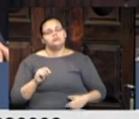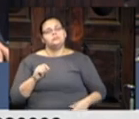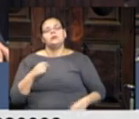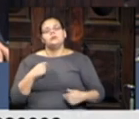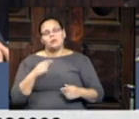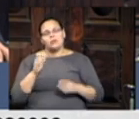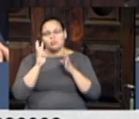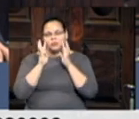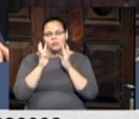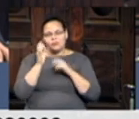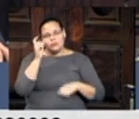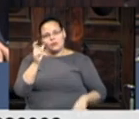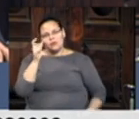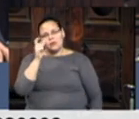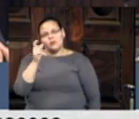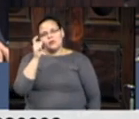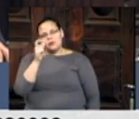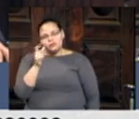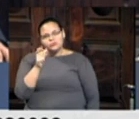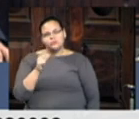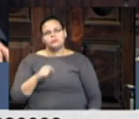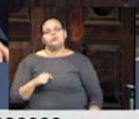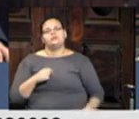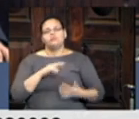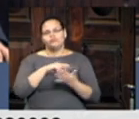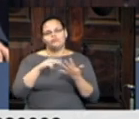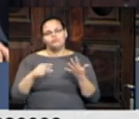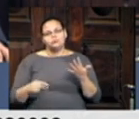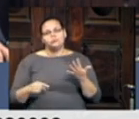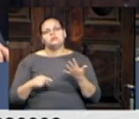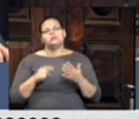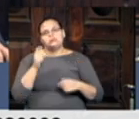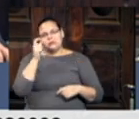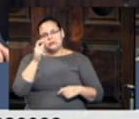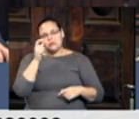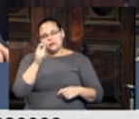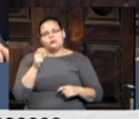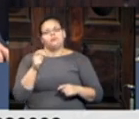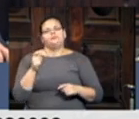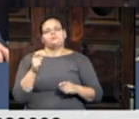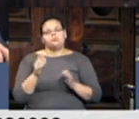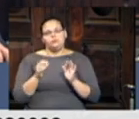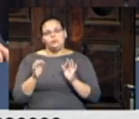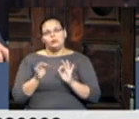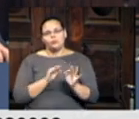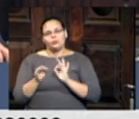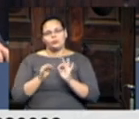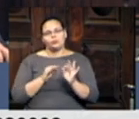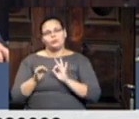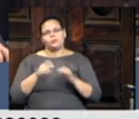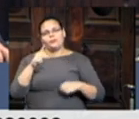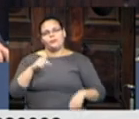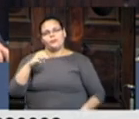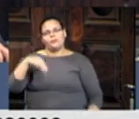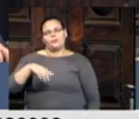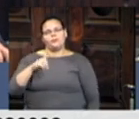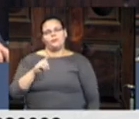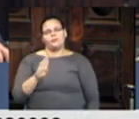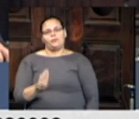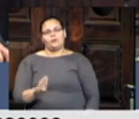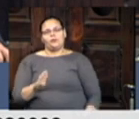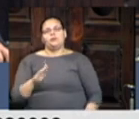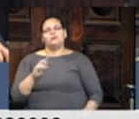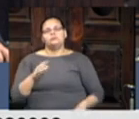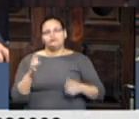atendendo a interesses multinacionais e atendendo a interesses de um projeto de poder do PMDB, está